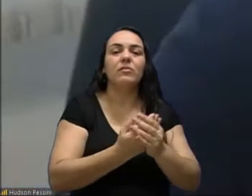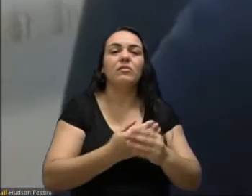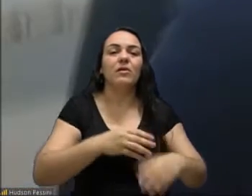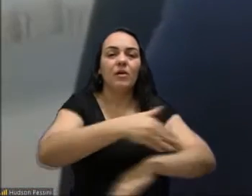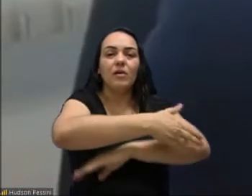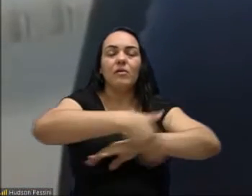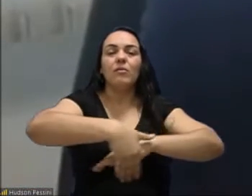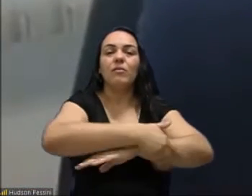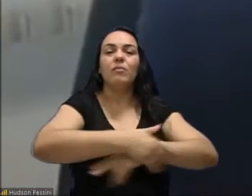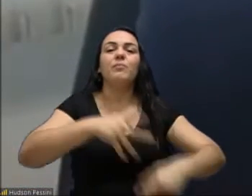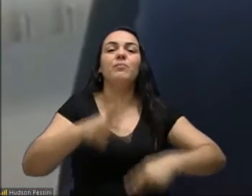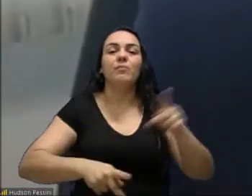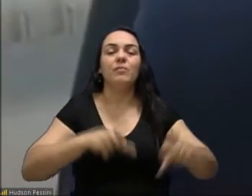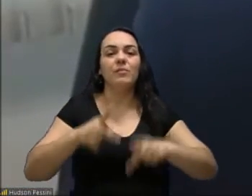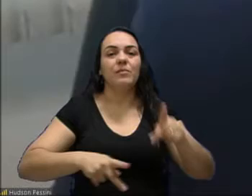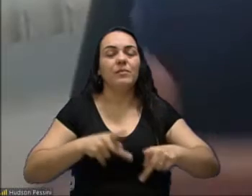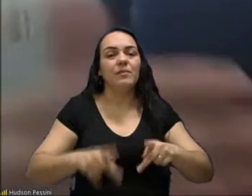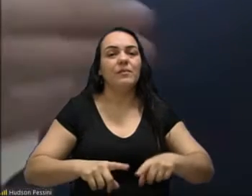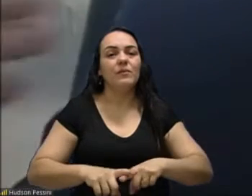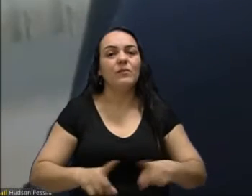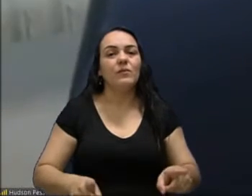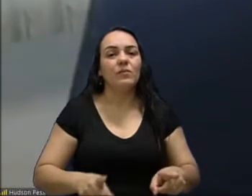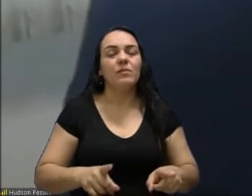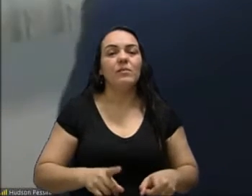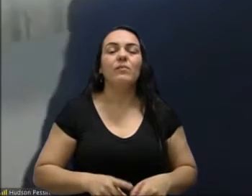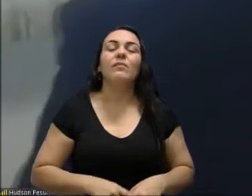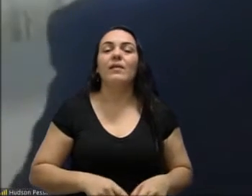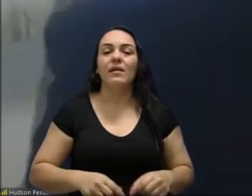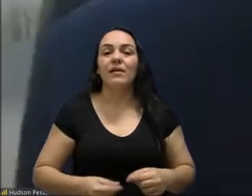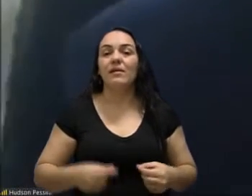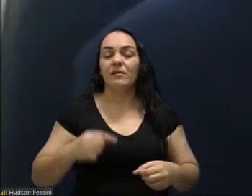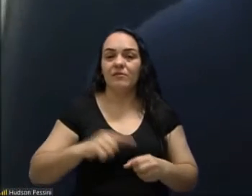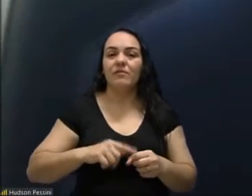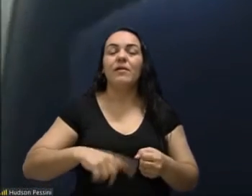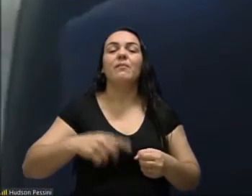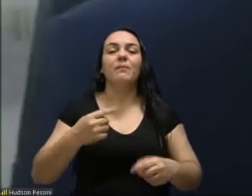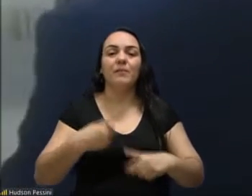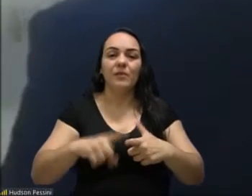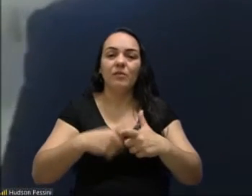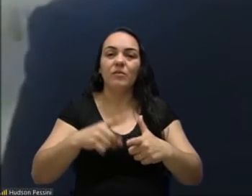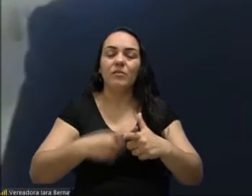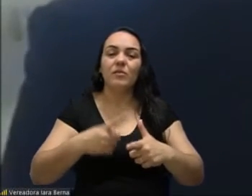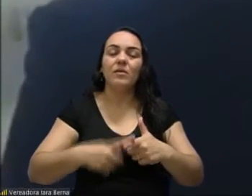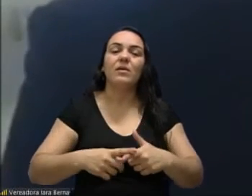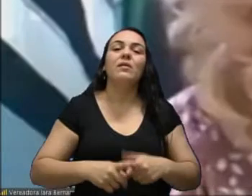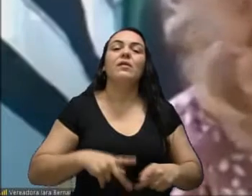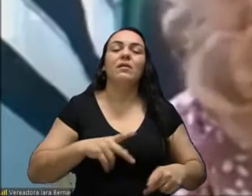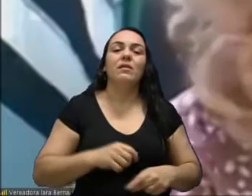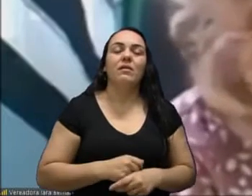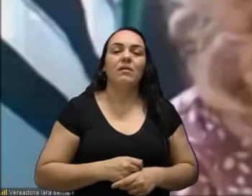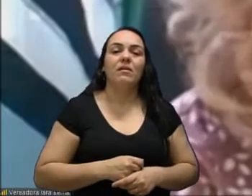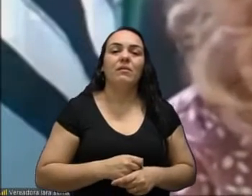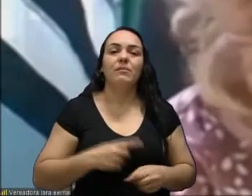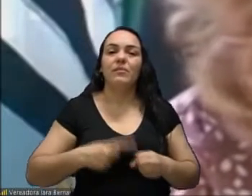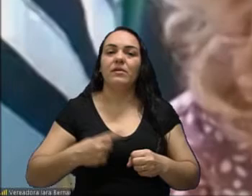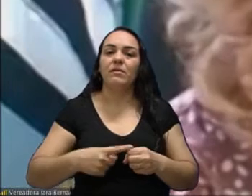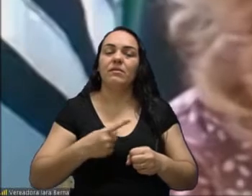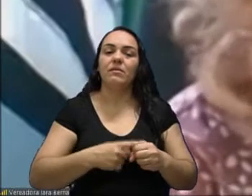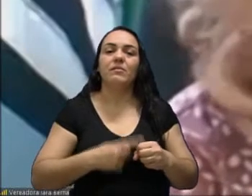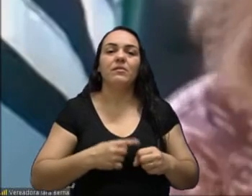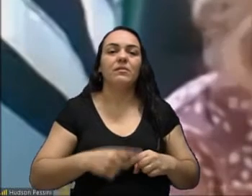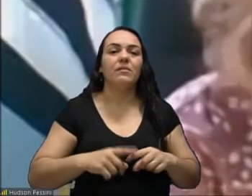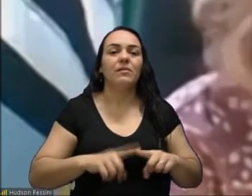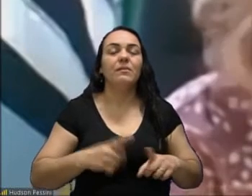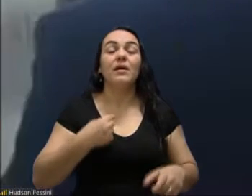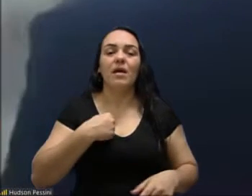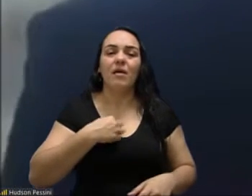causando prejuízo ao a municipalidade e as pessoas que frequentam esse espaço eu